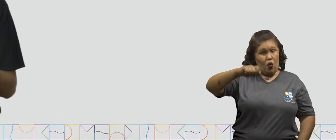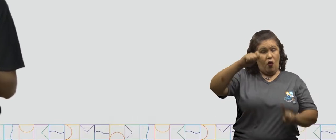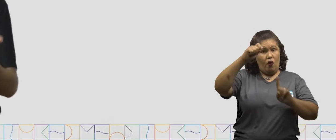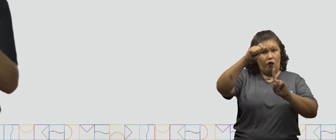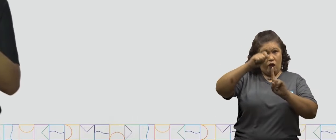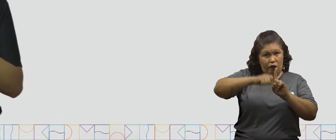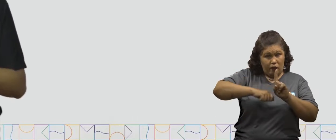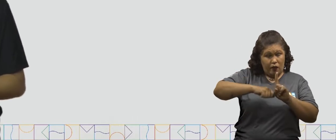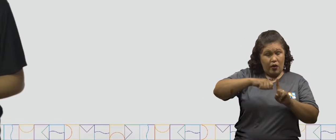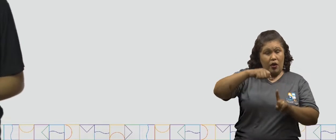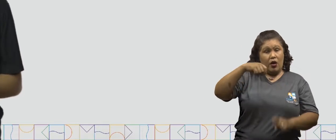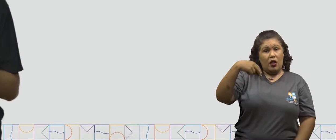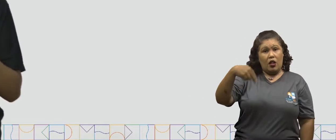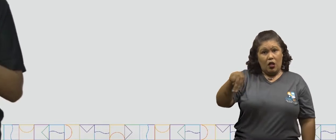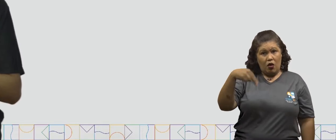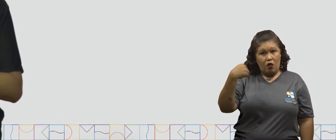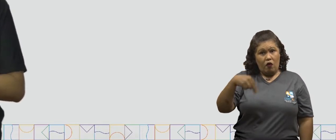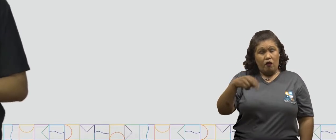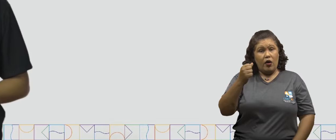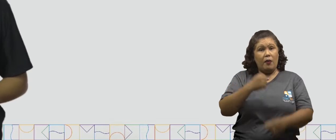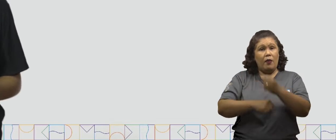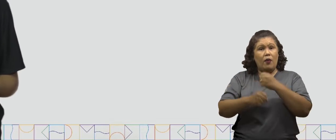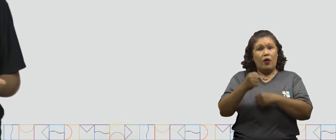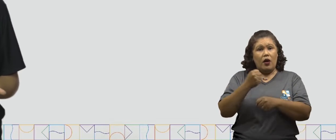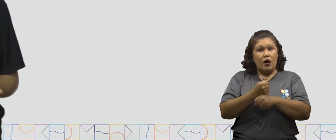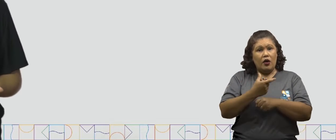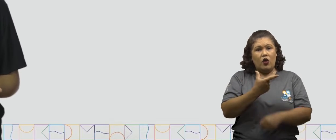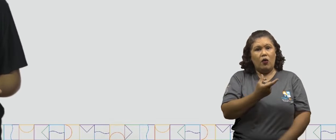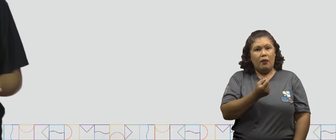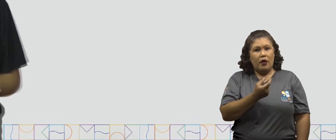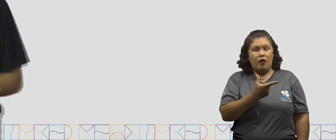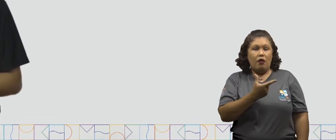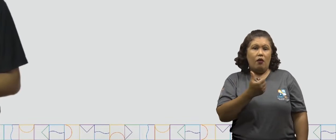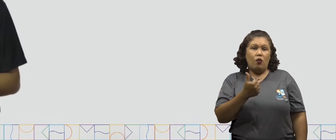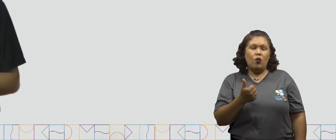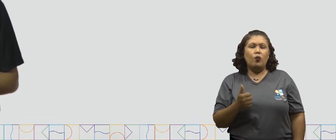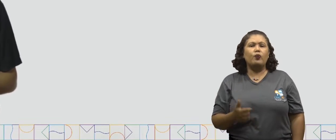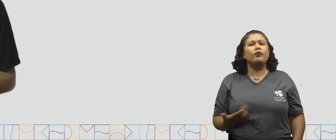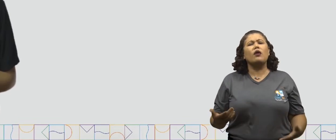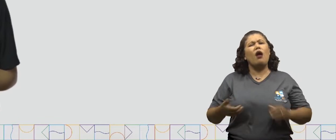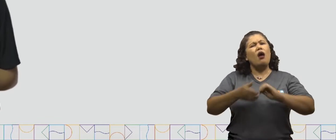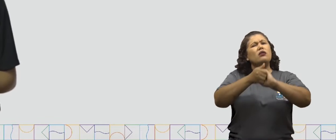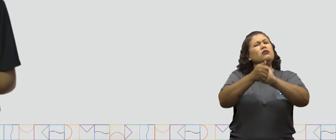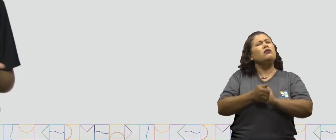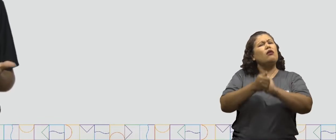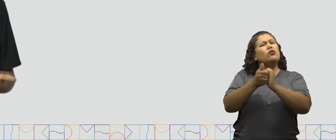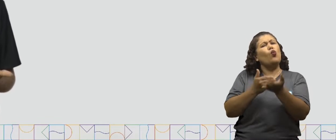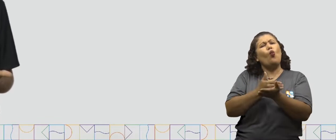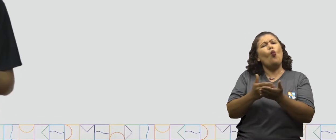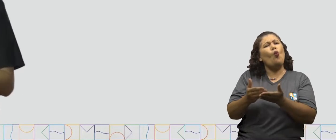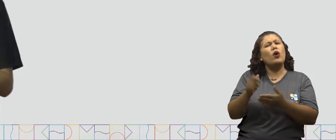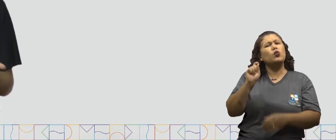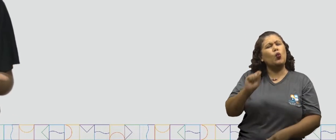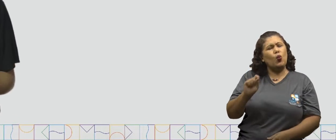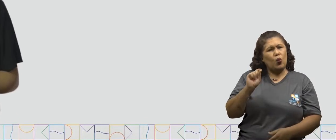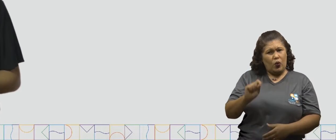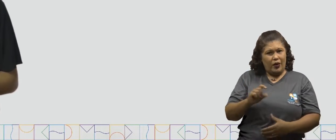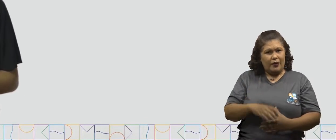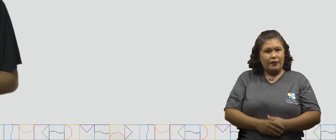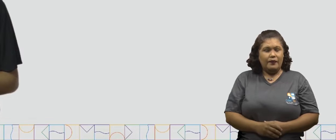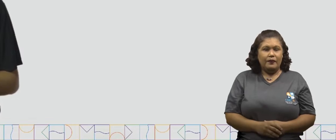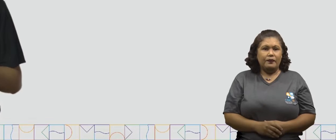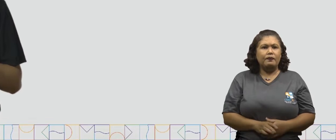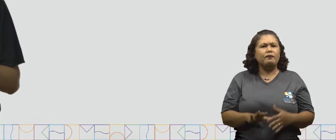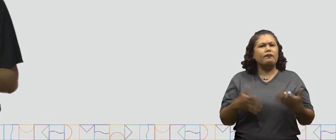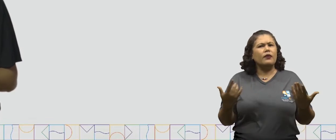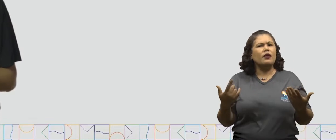seguinte informação: Manaus, 9 de novembro de 2021. Qual será a saudação da carta, o cumprimento ao